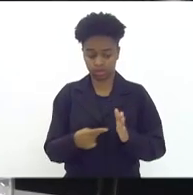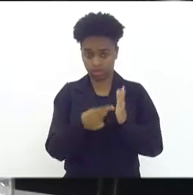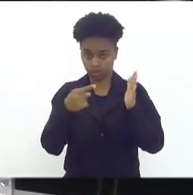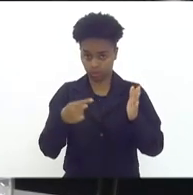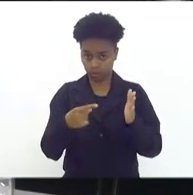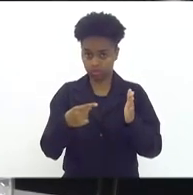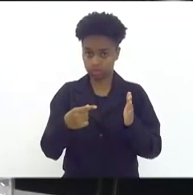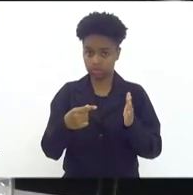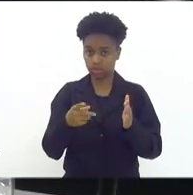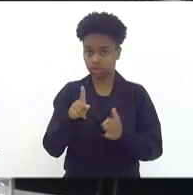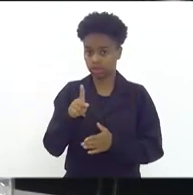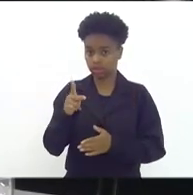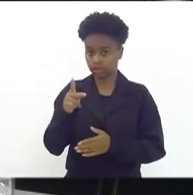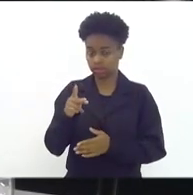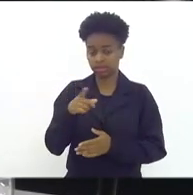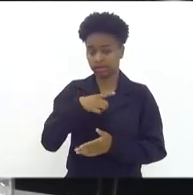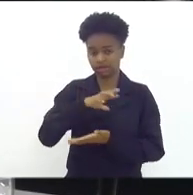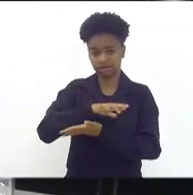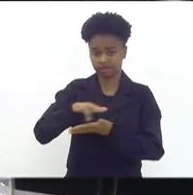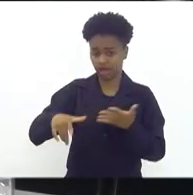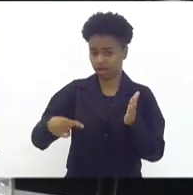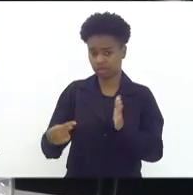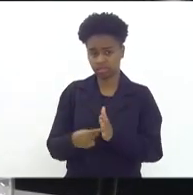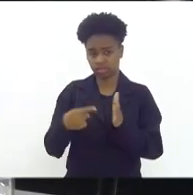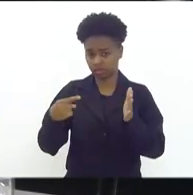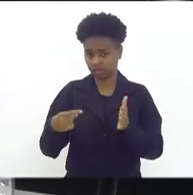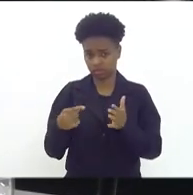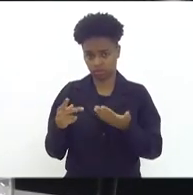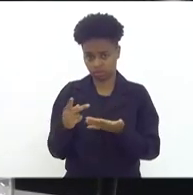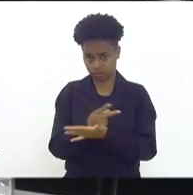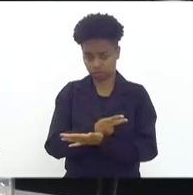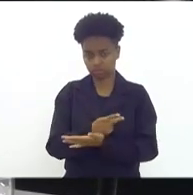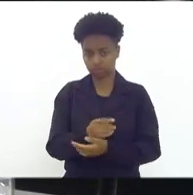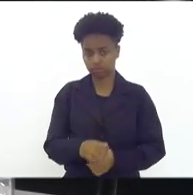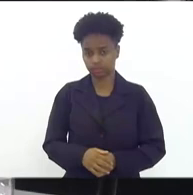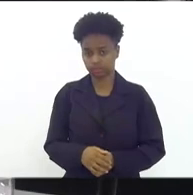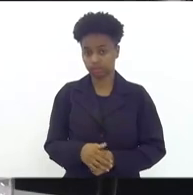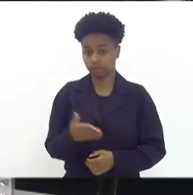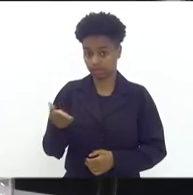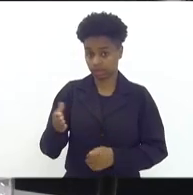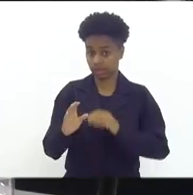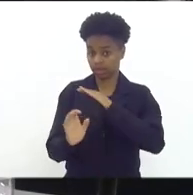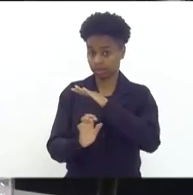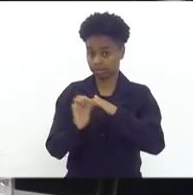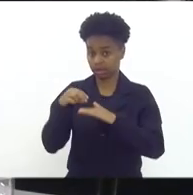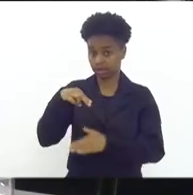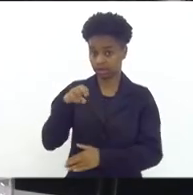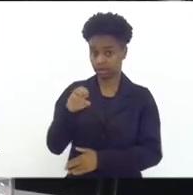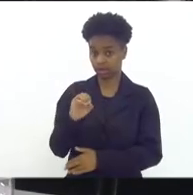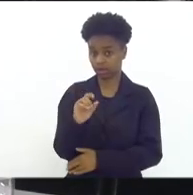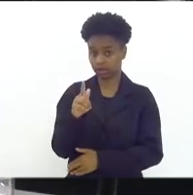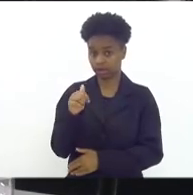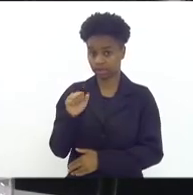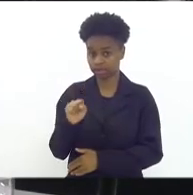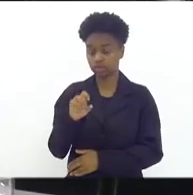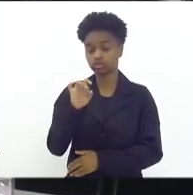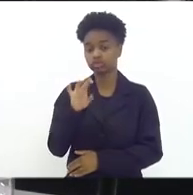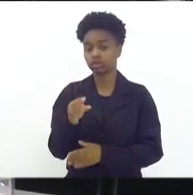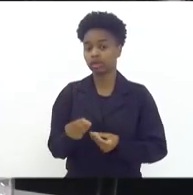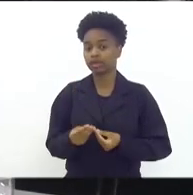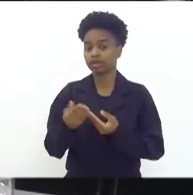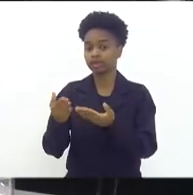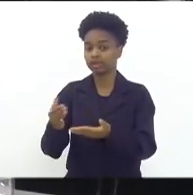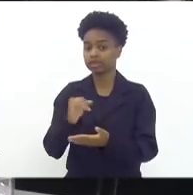recebendo diversas denúncias que eles anel guys só fornece para postos